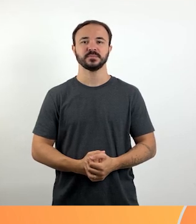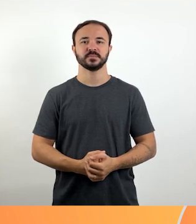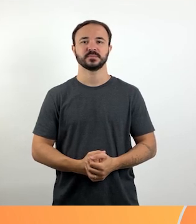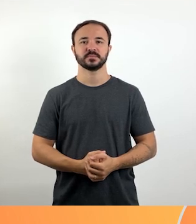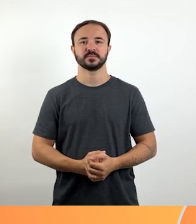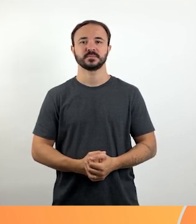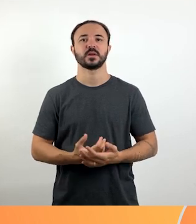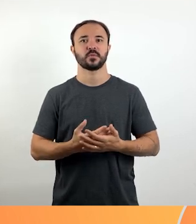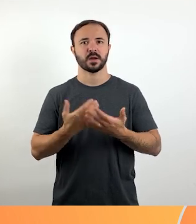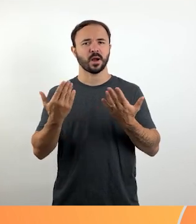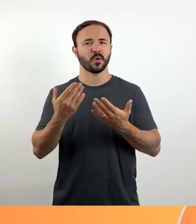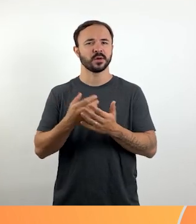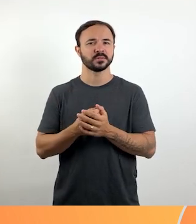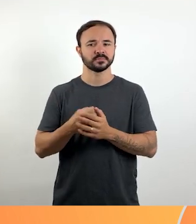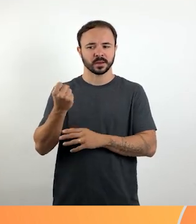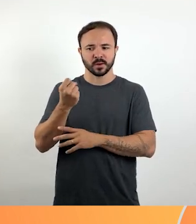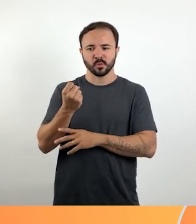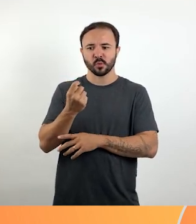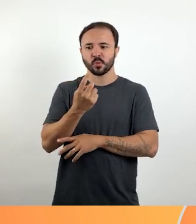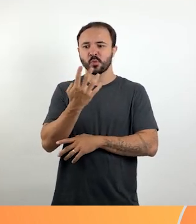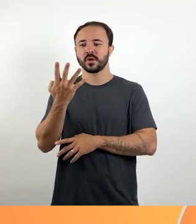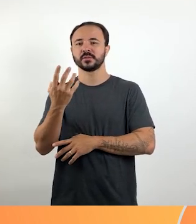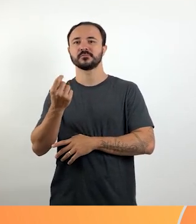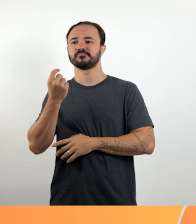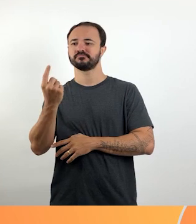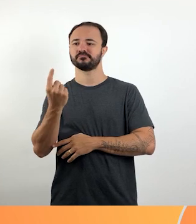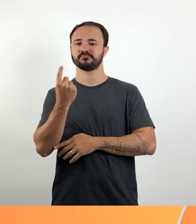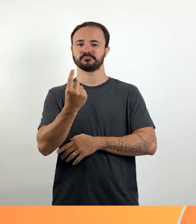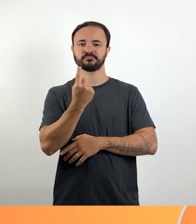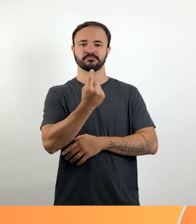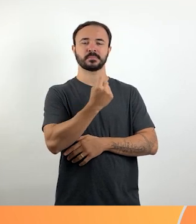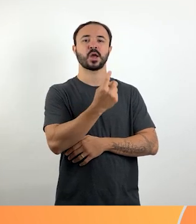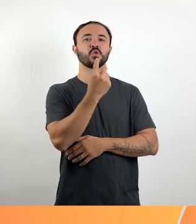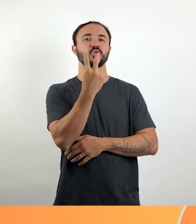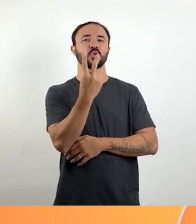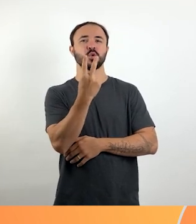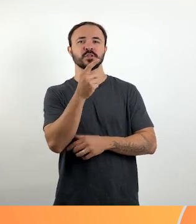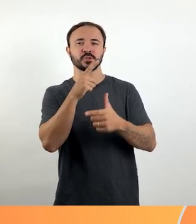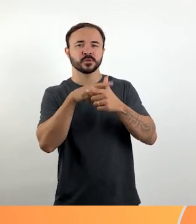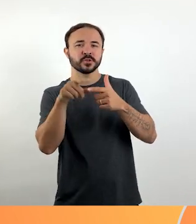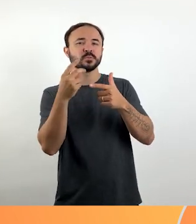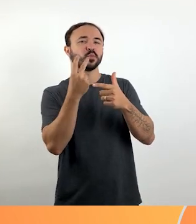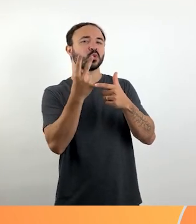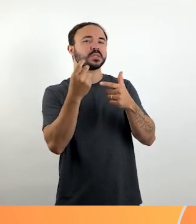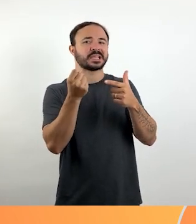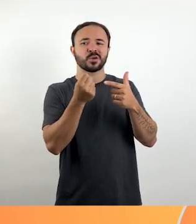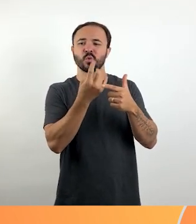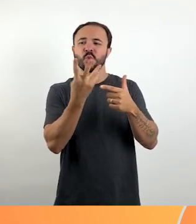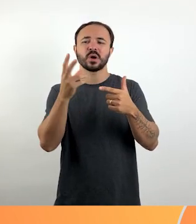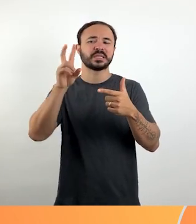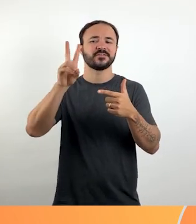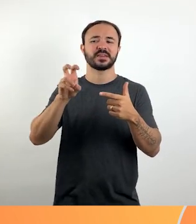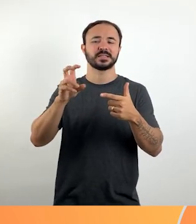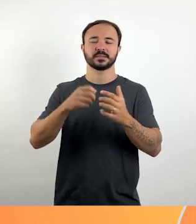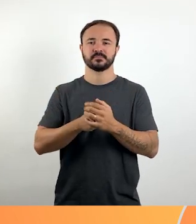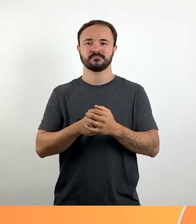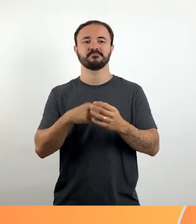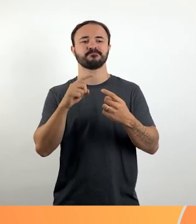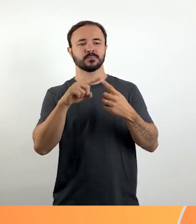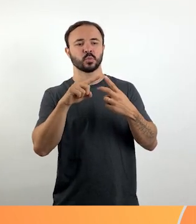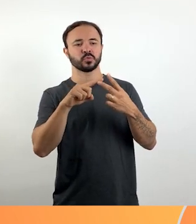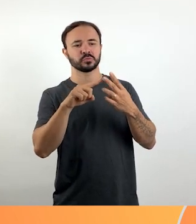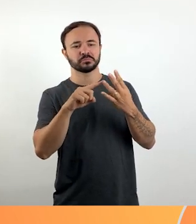Vamos contar para saber quantos números 2 a gente tem aí nessa fatoração. 1, 2, 3,